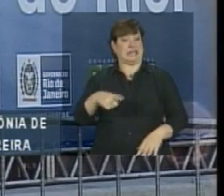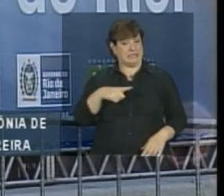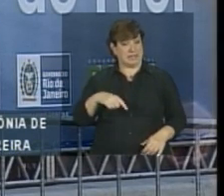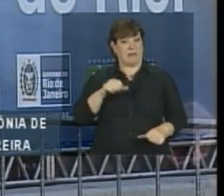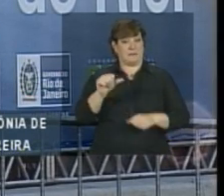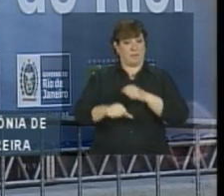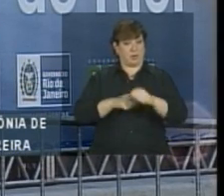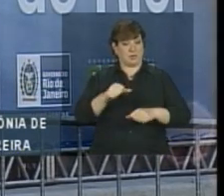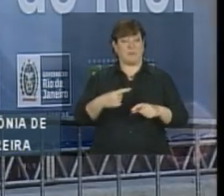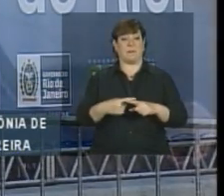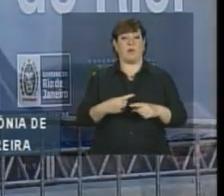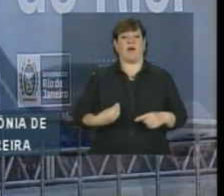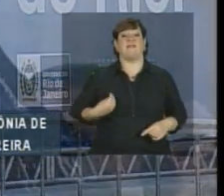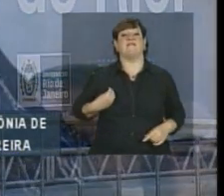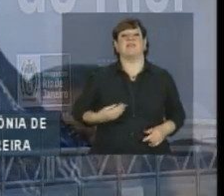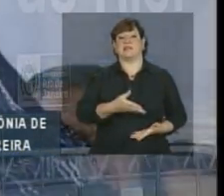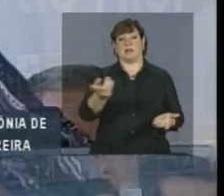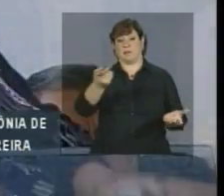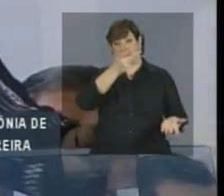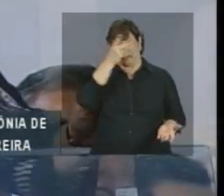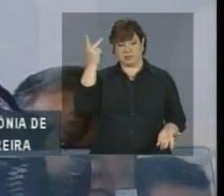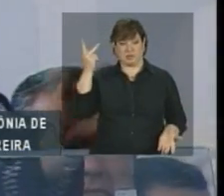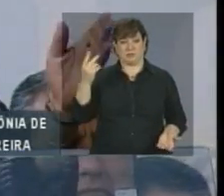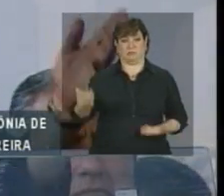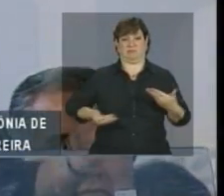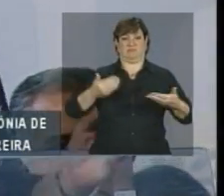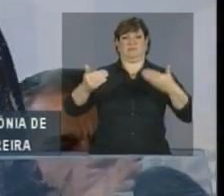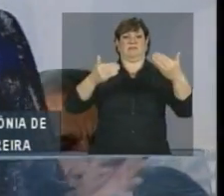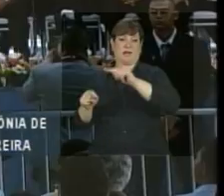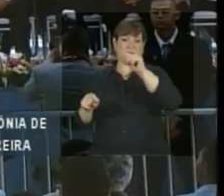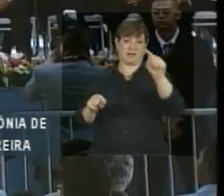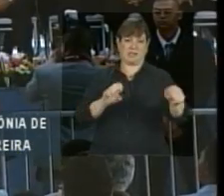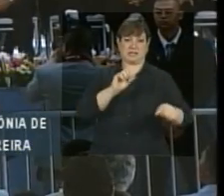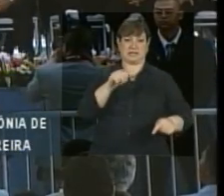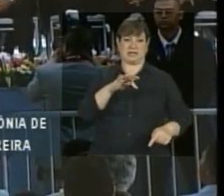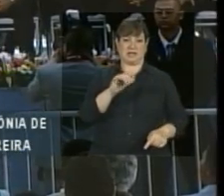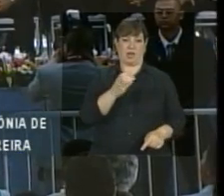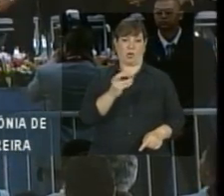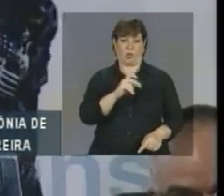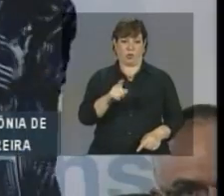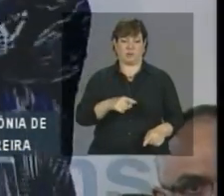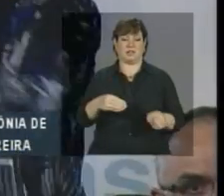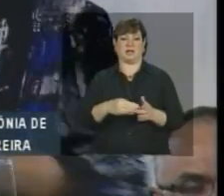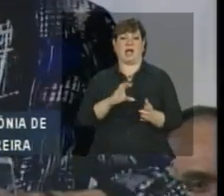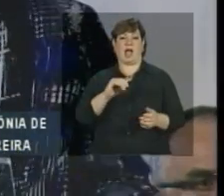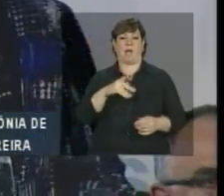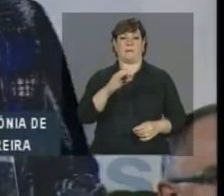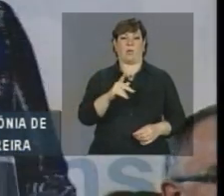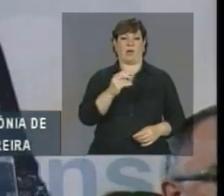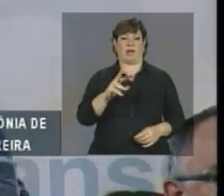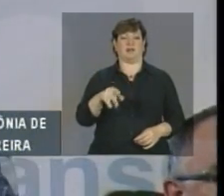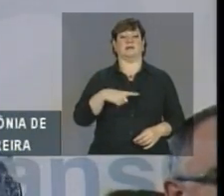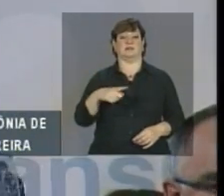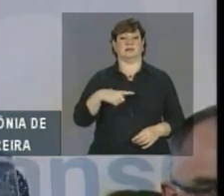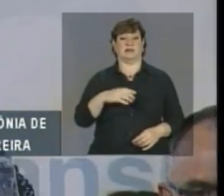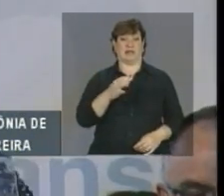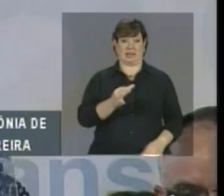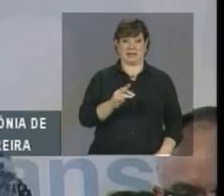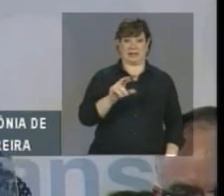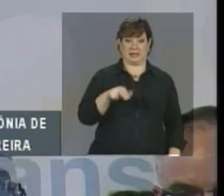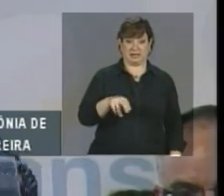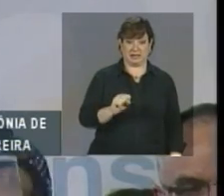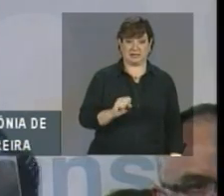as condições de vida das pessoas. E aí, fazer uma Transcarioca e uma Transbrasil não